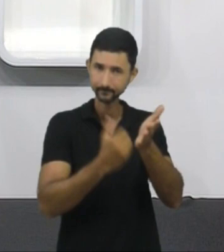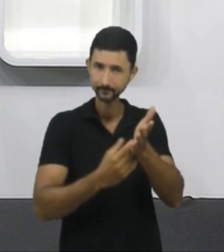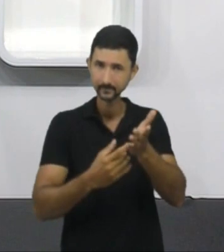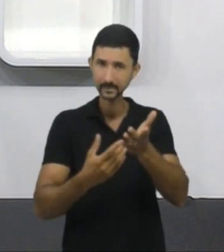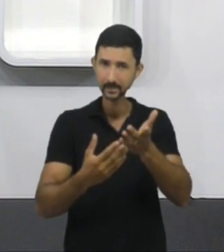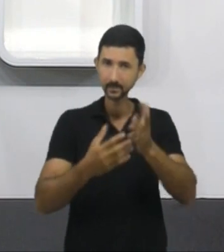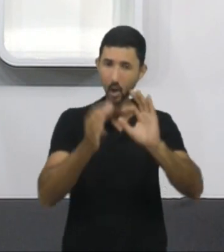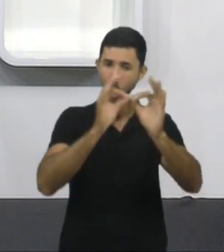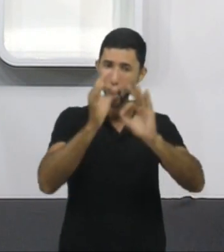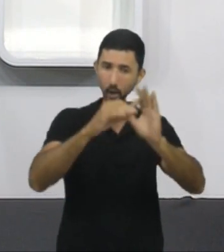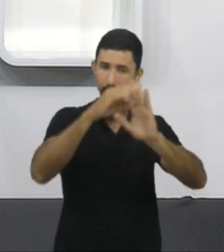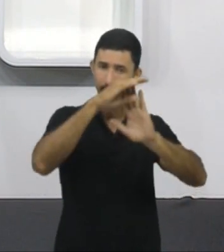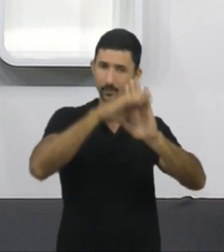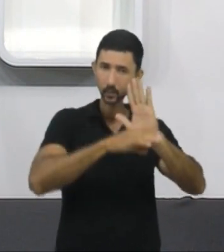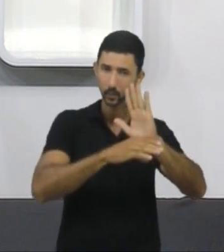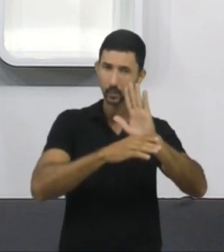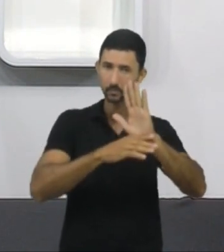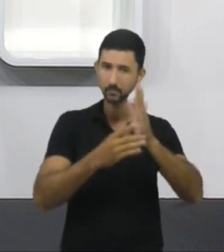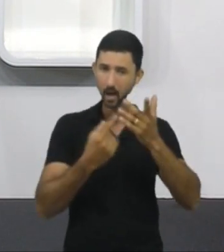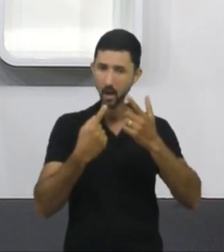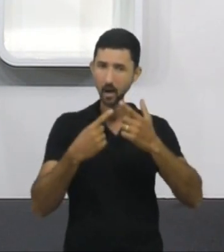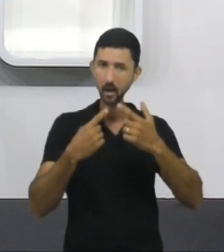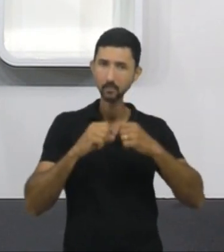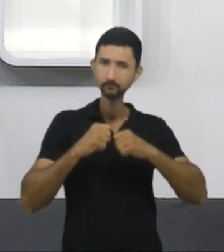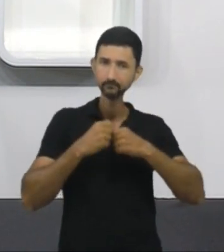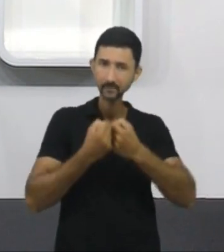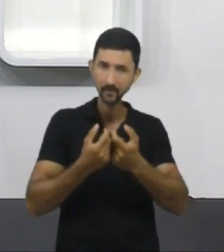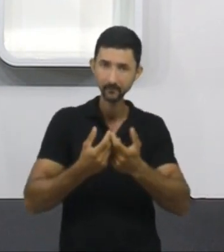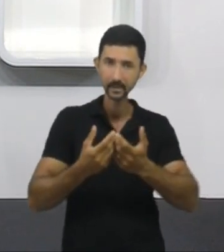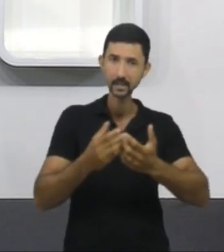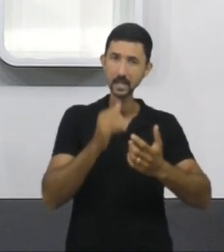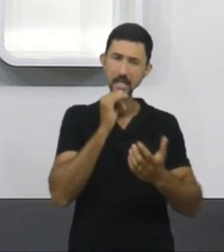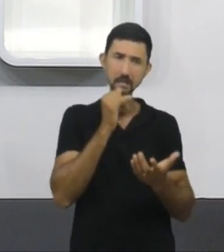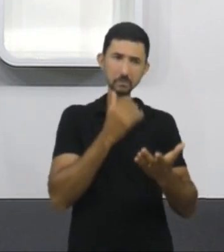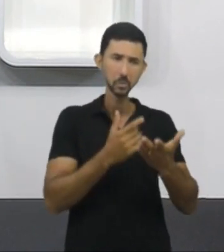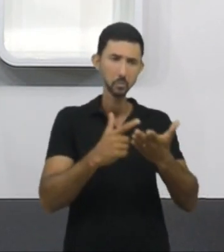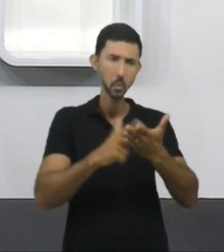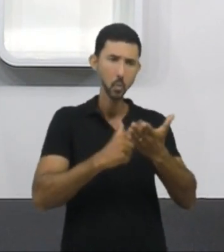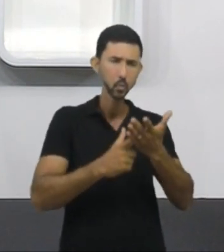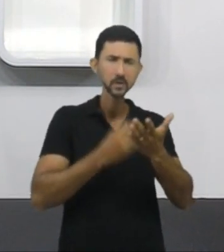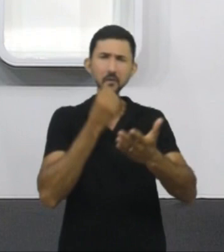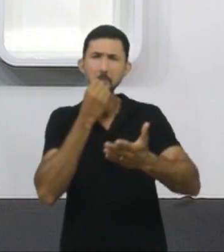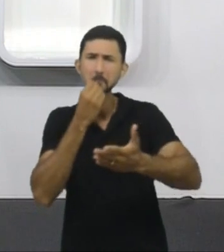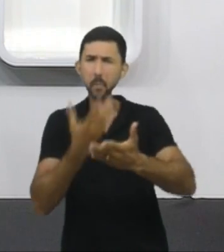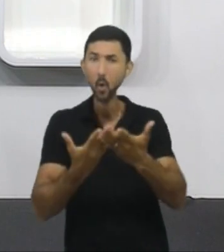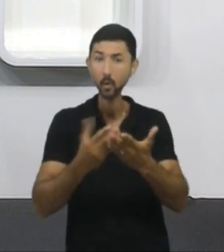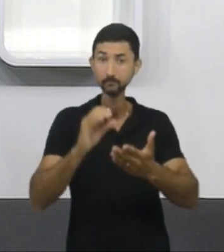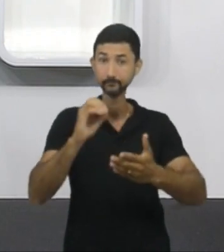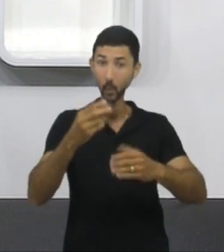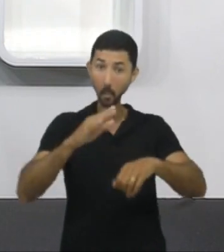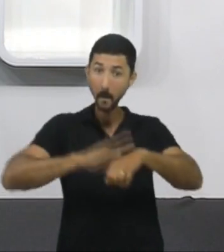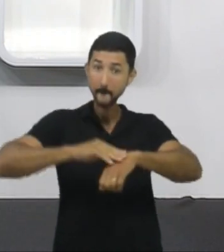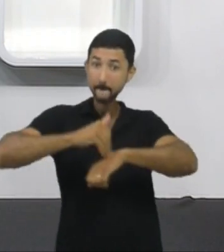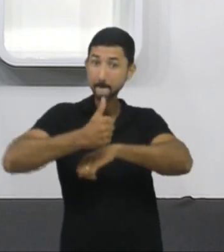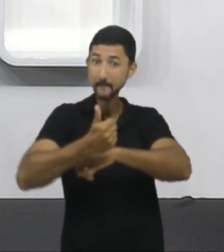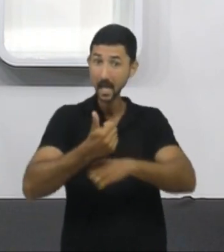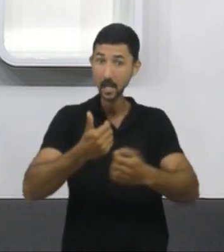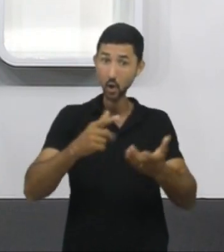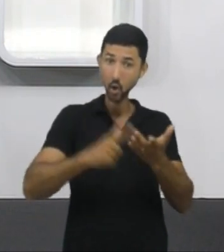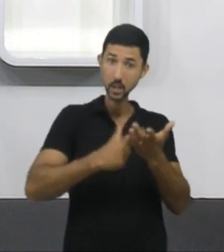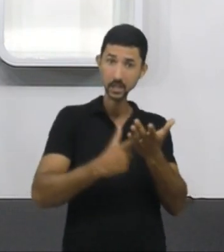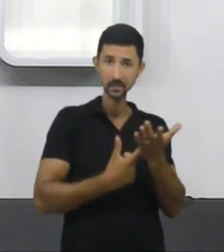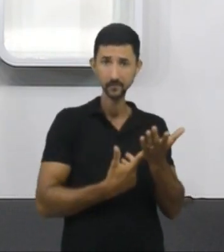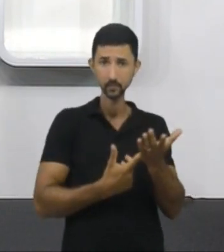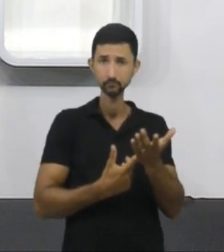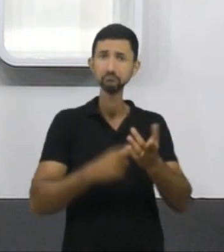uma organização de ideias para defender a sua opinião. O livro é bom, é o melhor livro que eu já li. Ou ao contrário, se você não gostou do